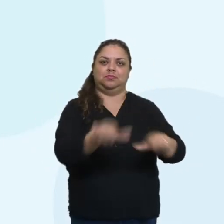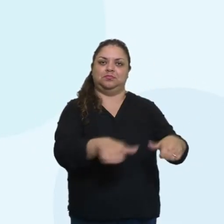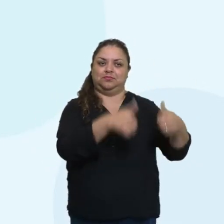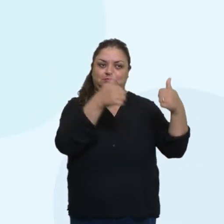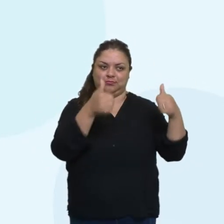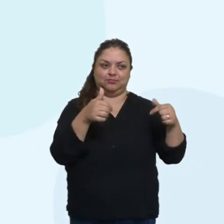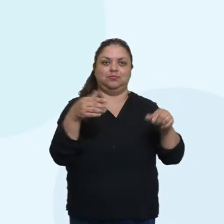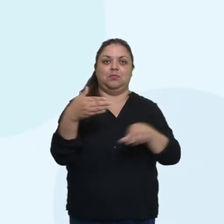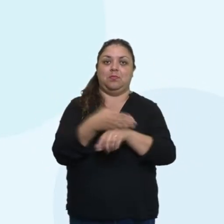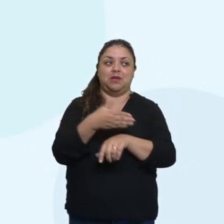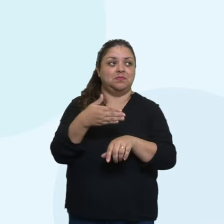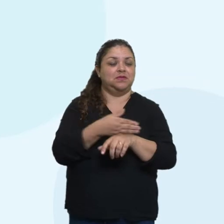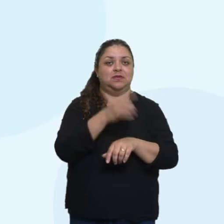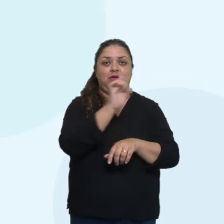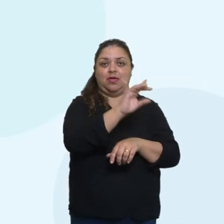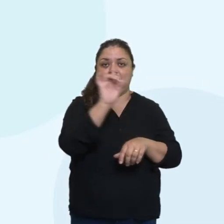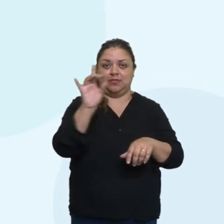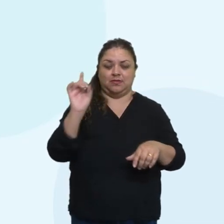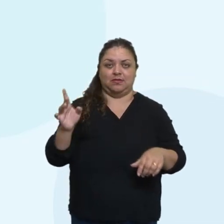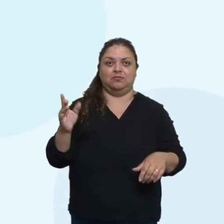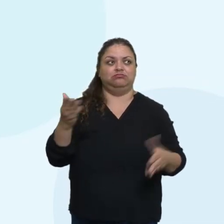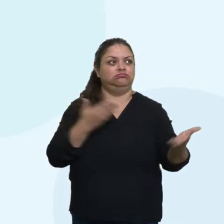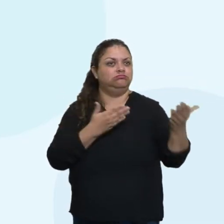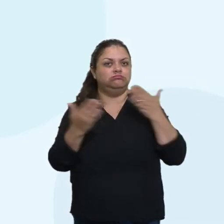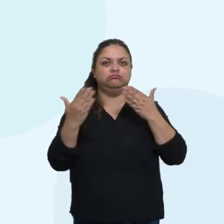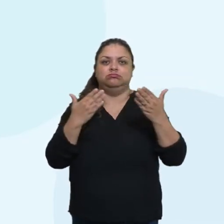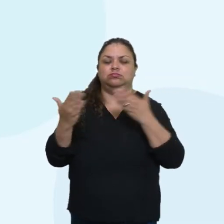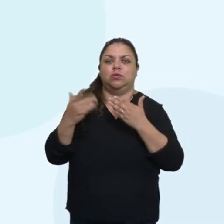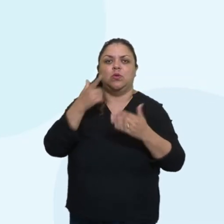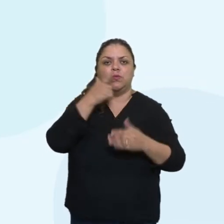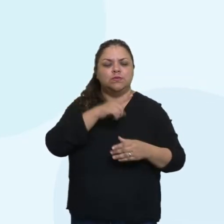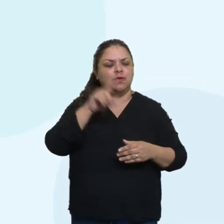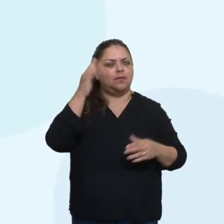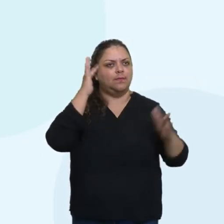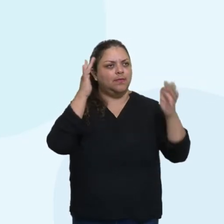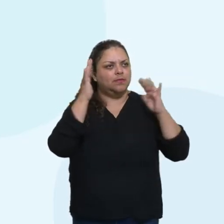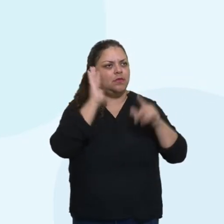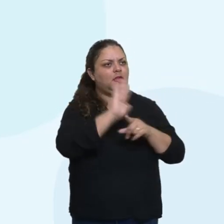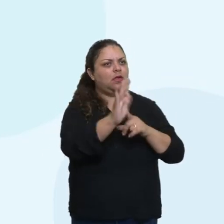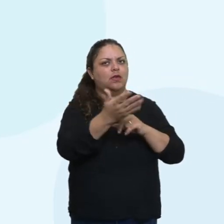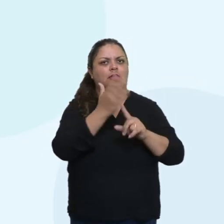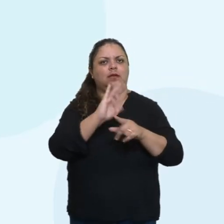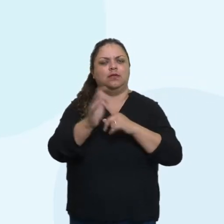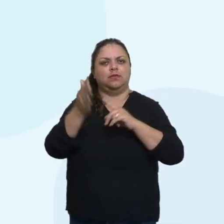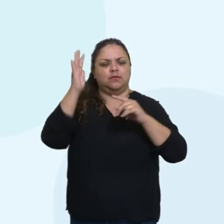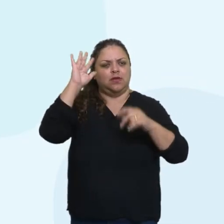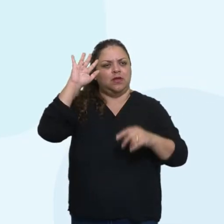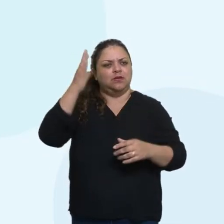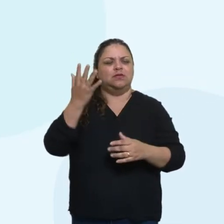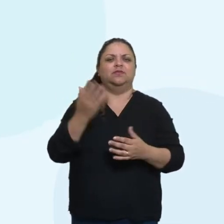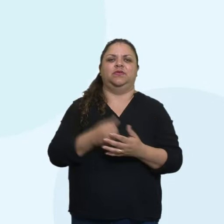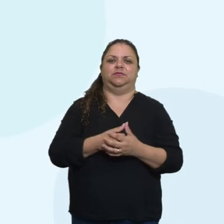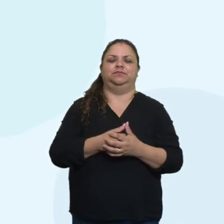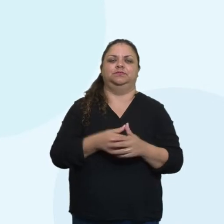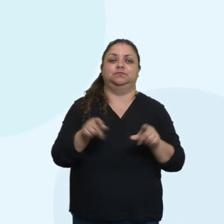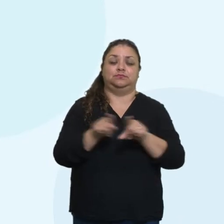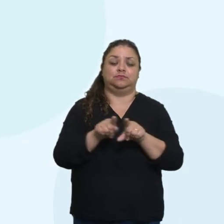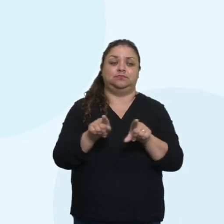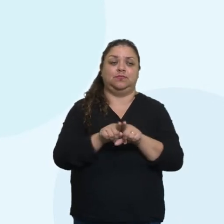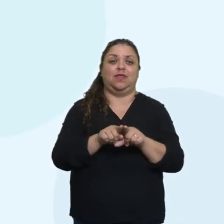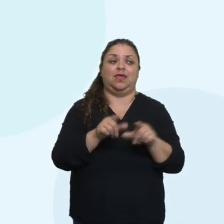democrática priorizem os encaminhamentos e soluções para os desafios e dificuldades de cada turma